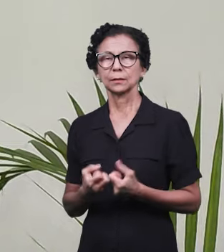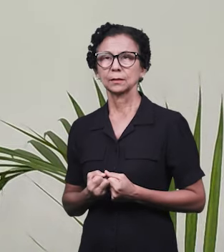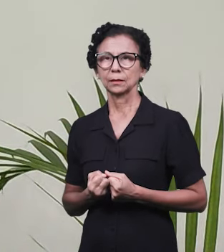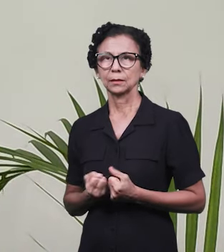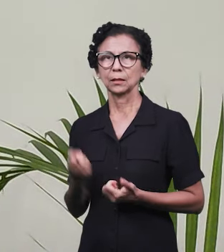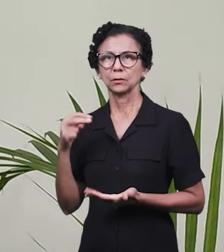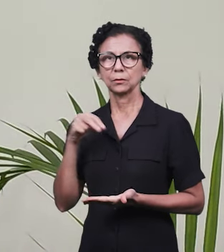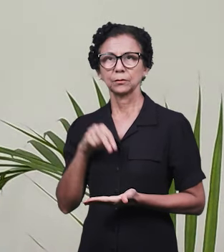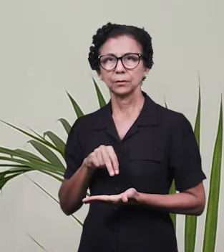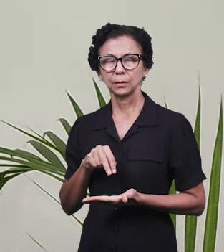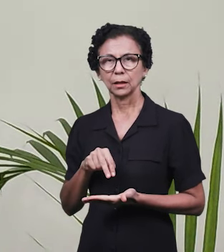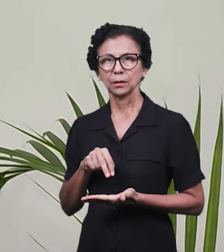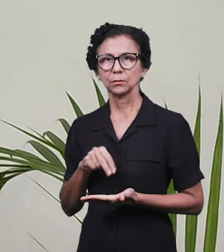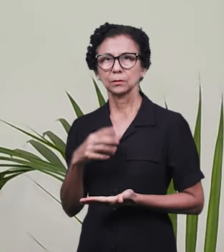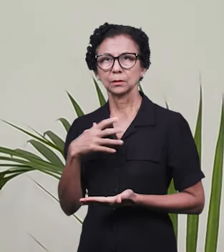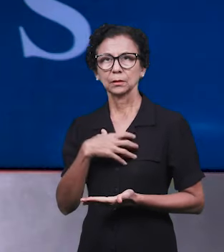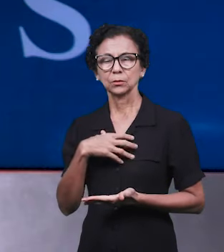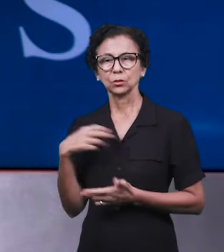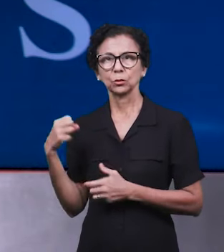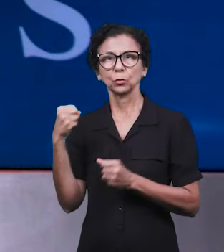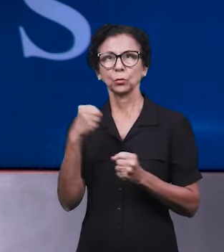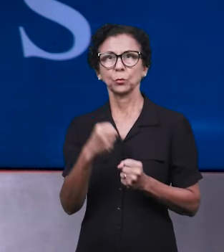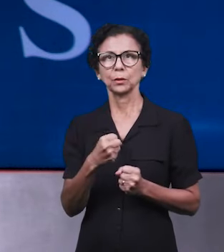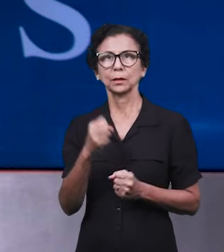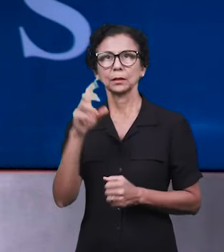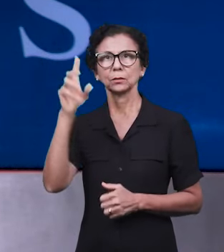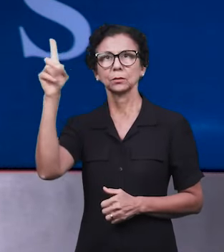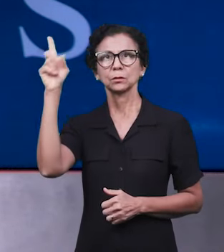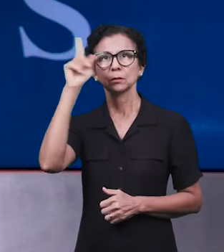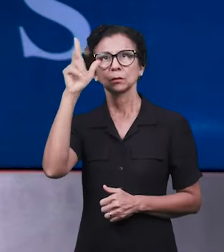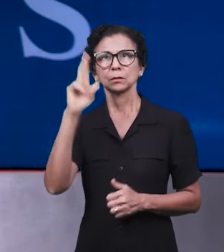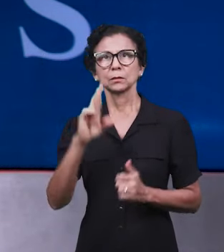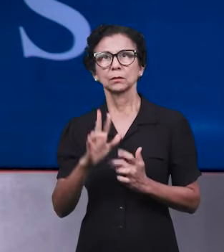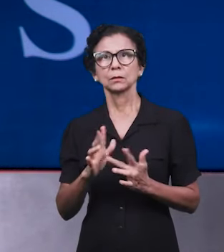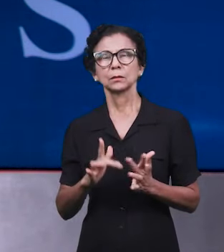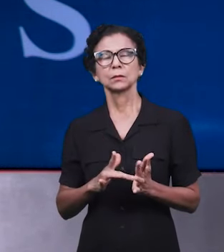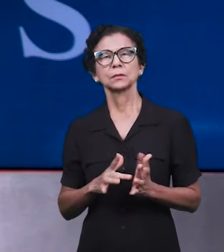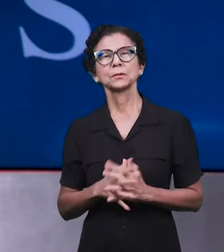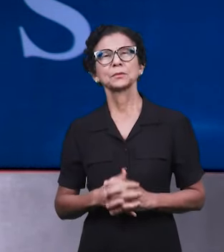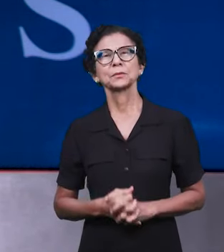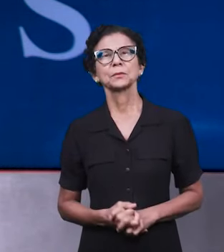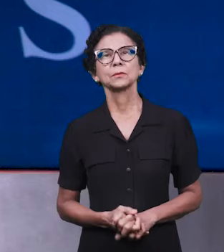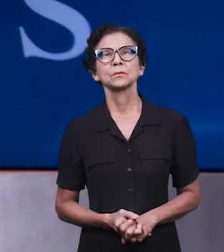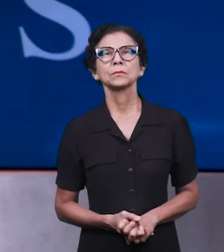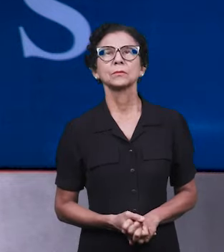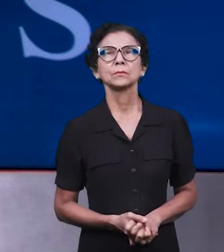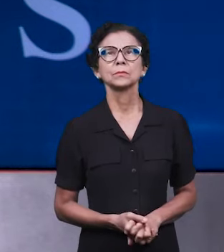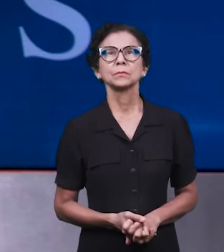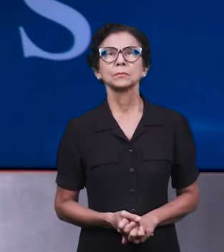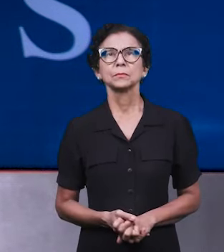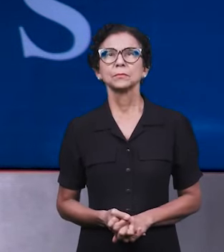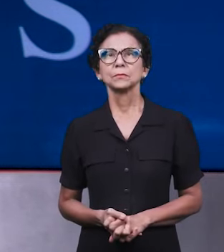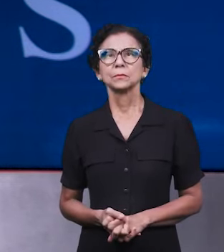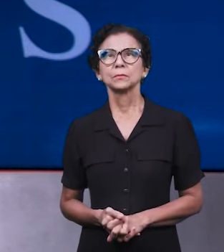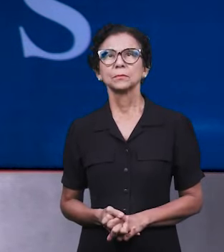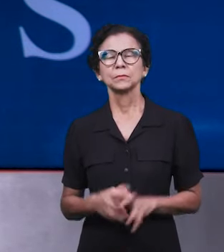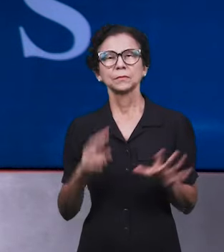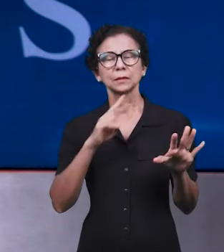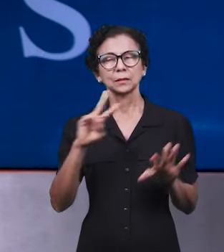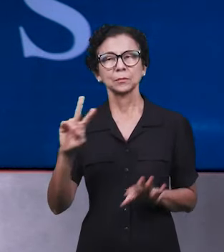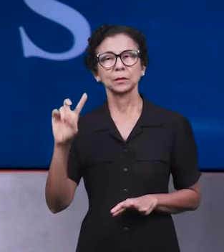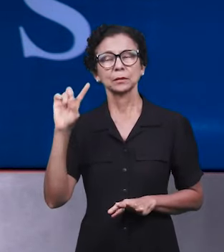Centro-Oeste. A paz do Senhor Jesus a todos. Obrigado pelas informações e agora vamos diretamente para o exterior. Informações não só do